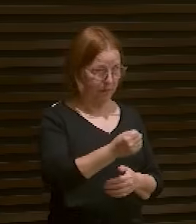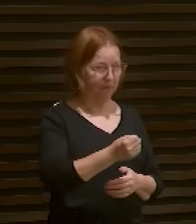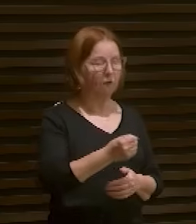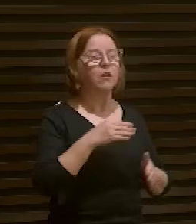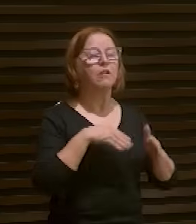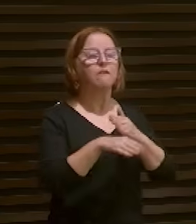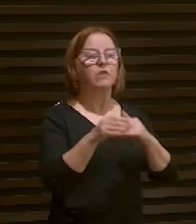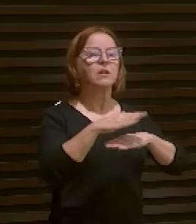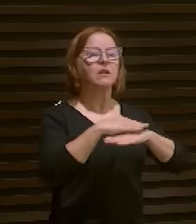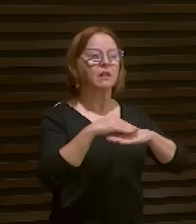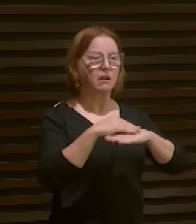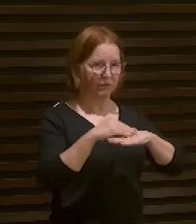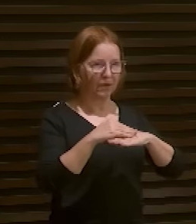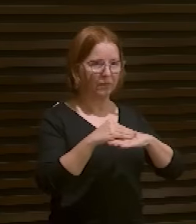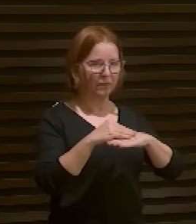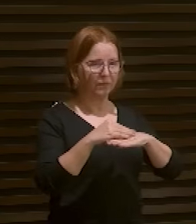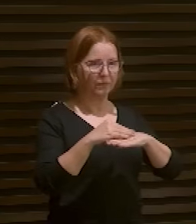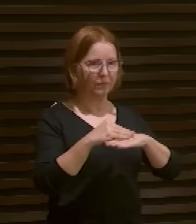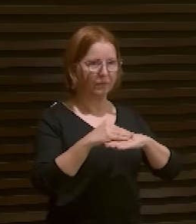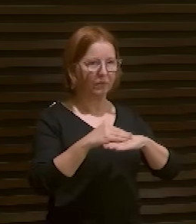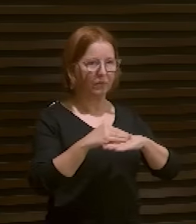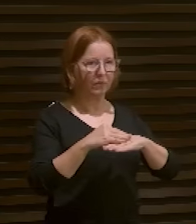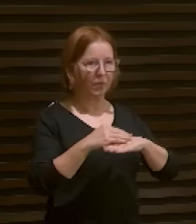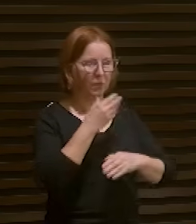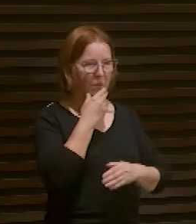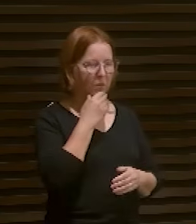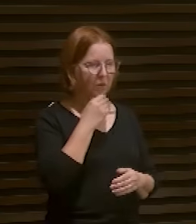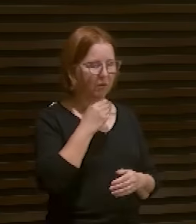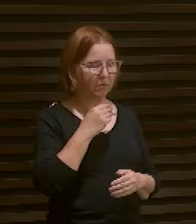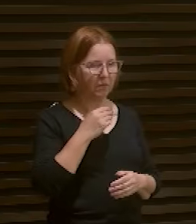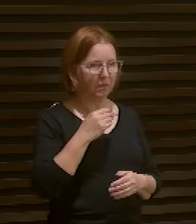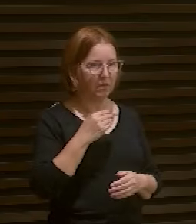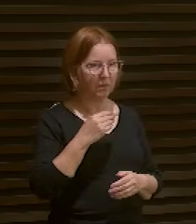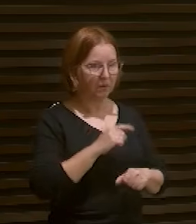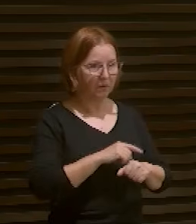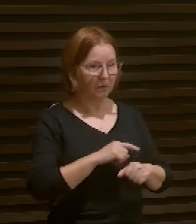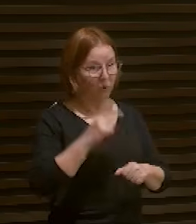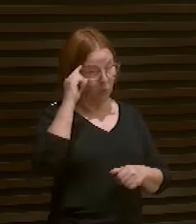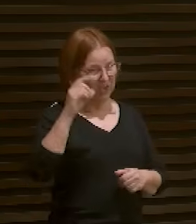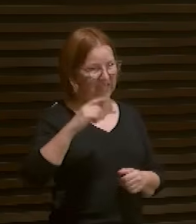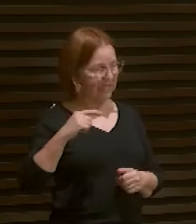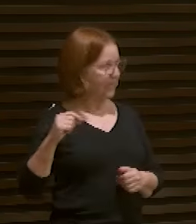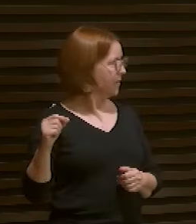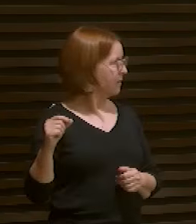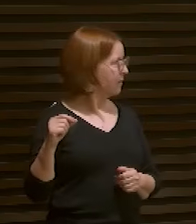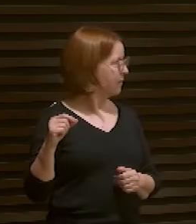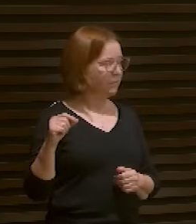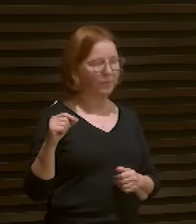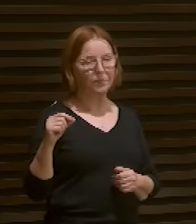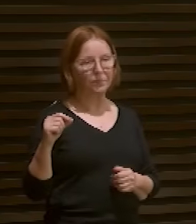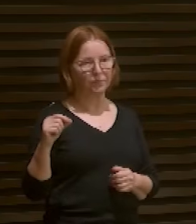esse moço, foi todo um processo. Quando ele saiu, por que você está falando aqui? Nem